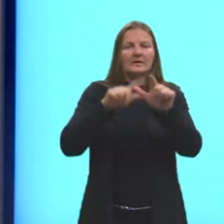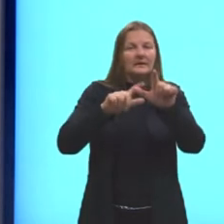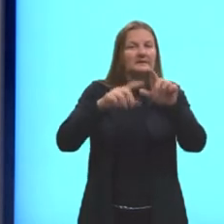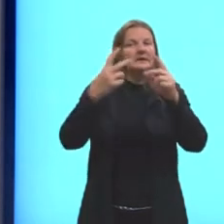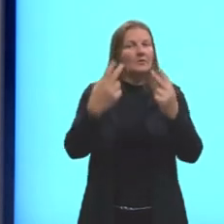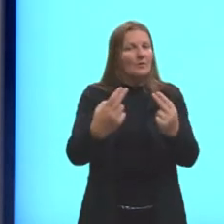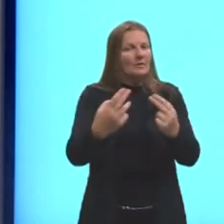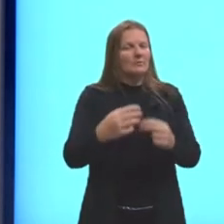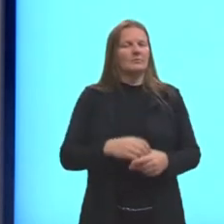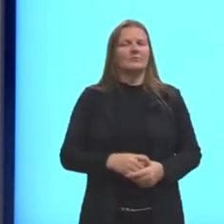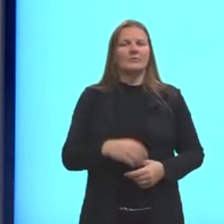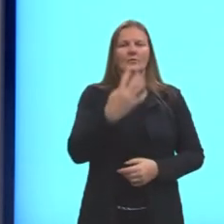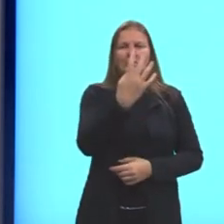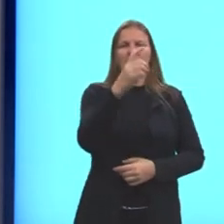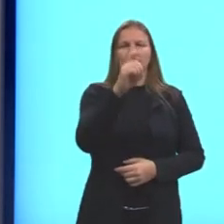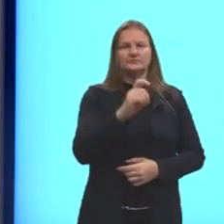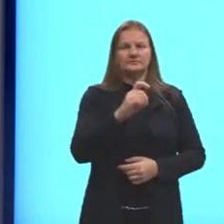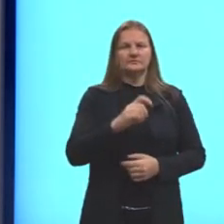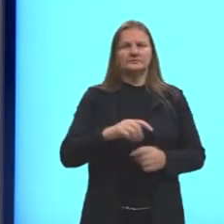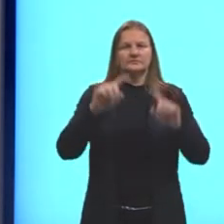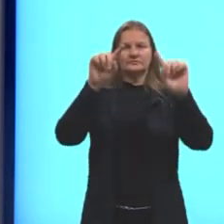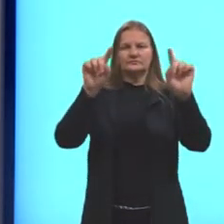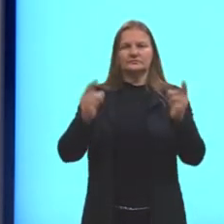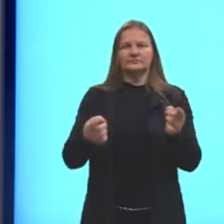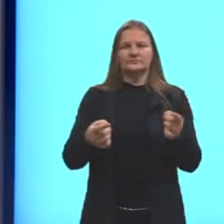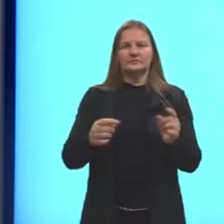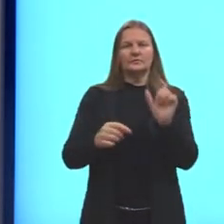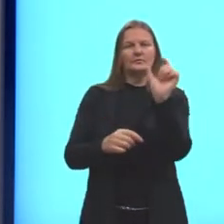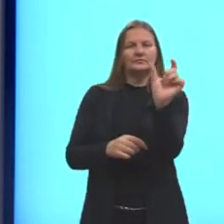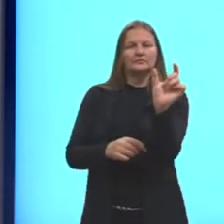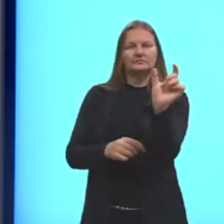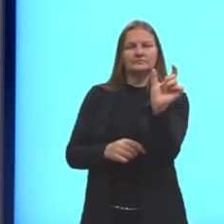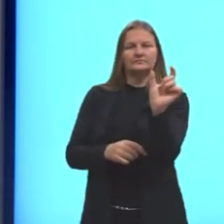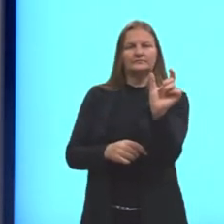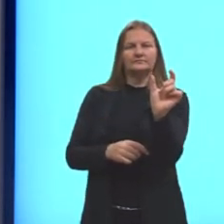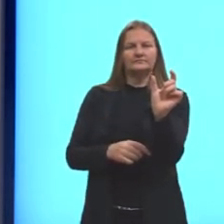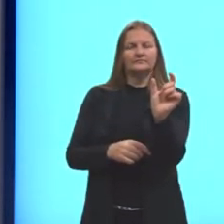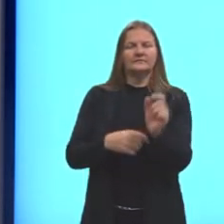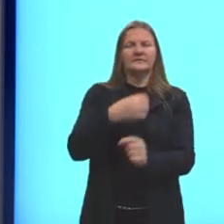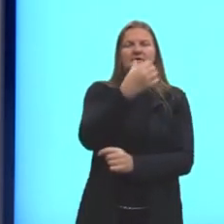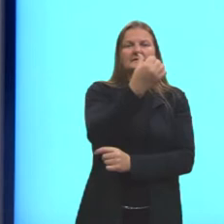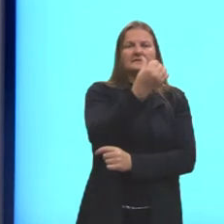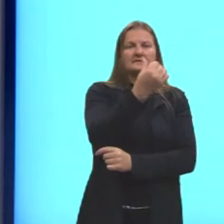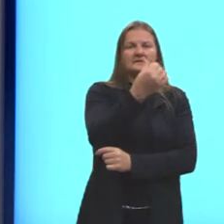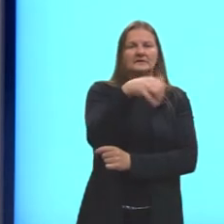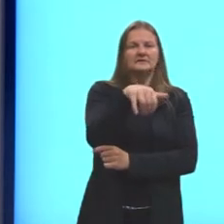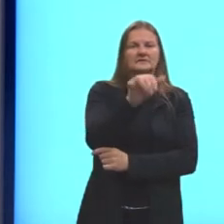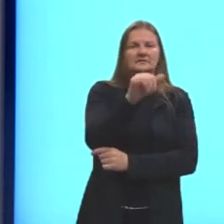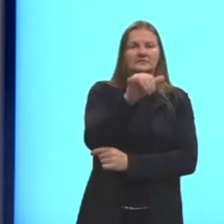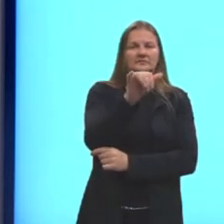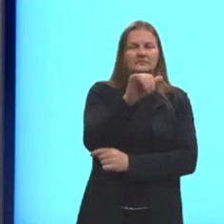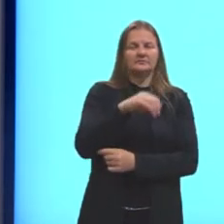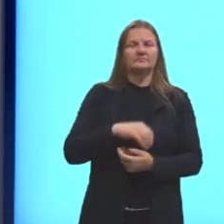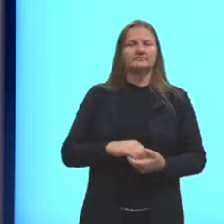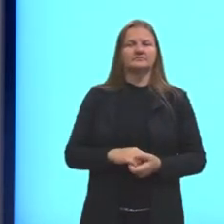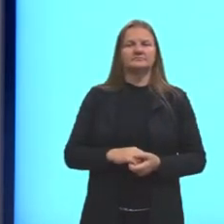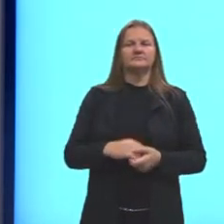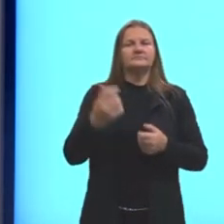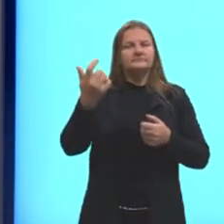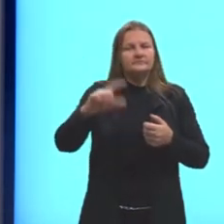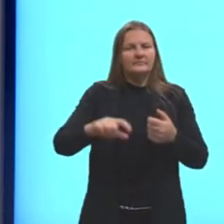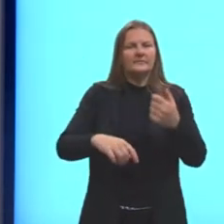então 4x o próximo termo era + 6y Tá